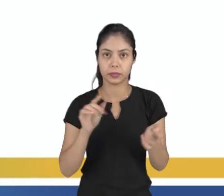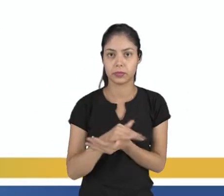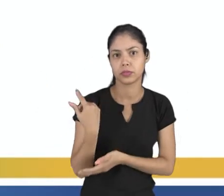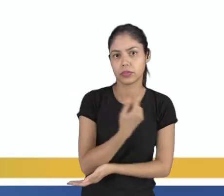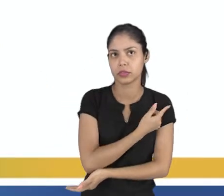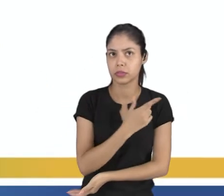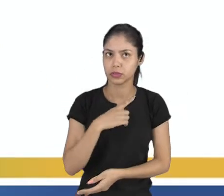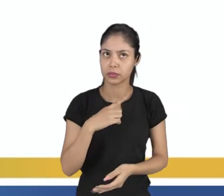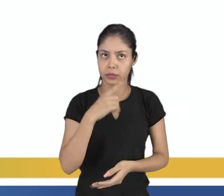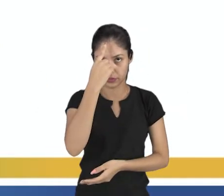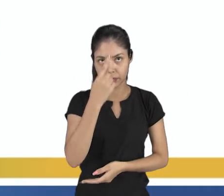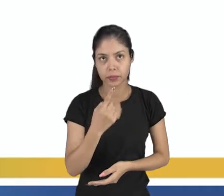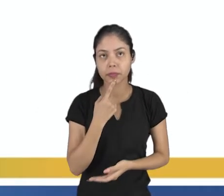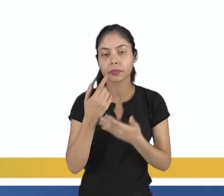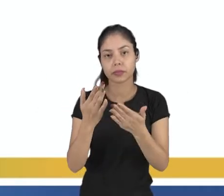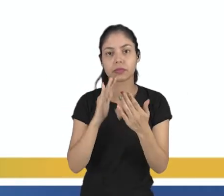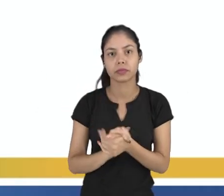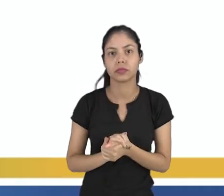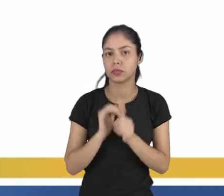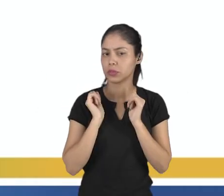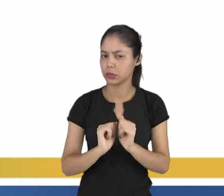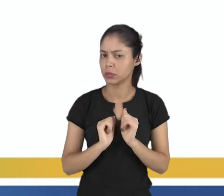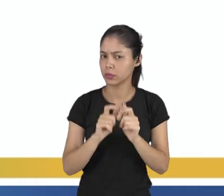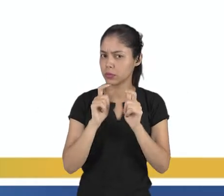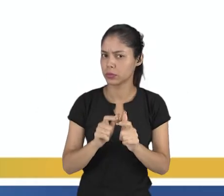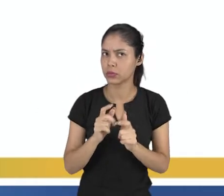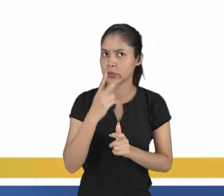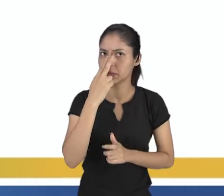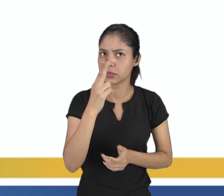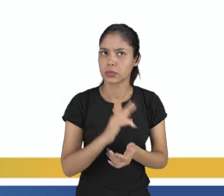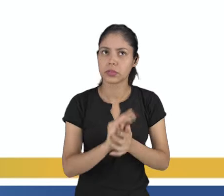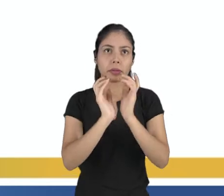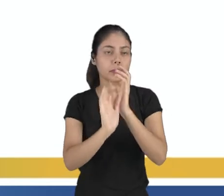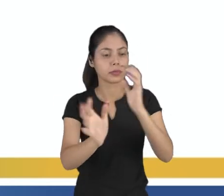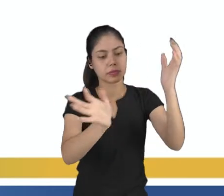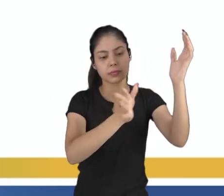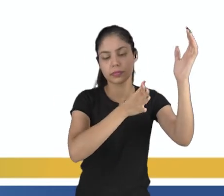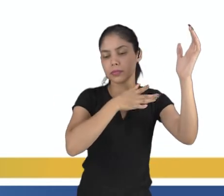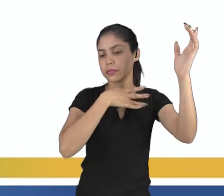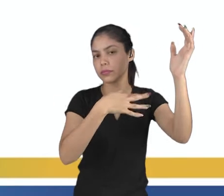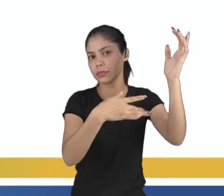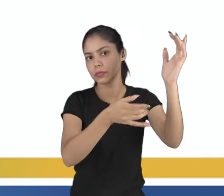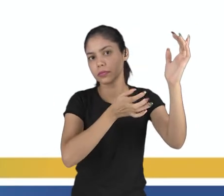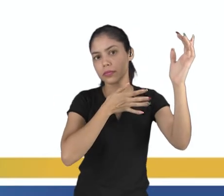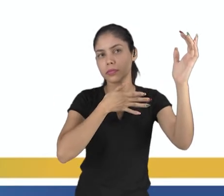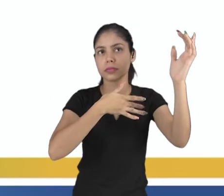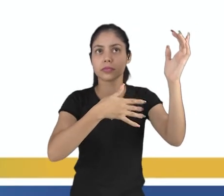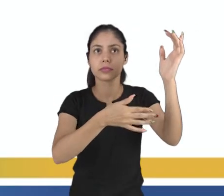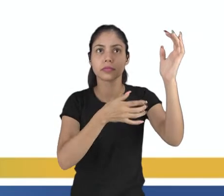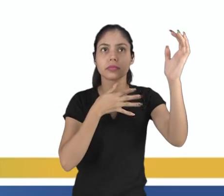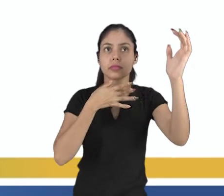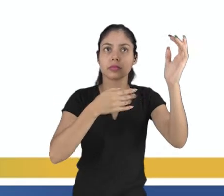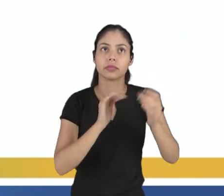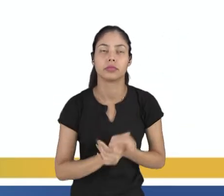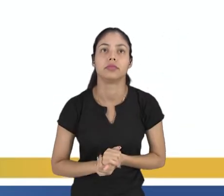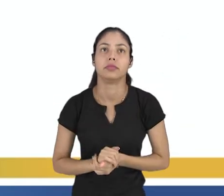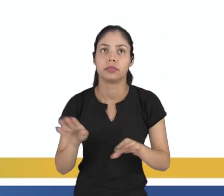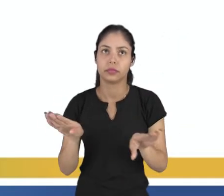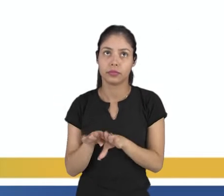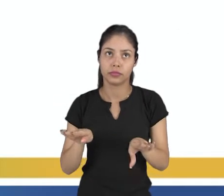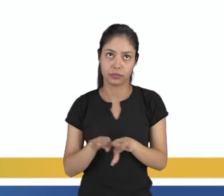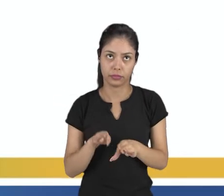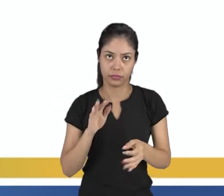estamos vendo uma imagem dessas, onde aparece uma harpa e é uma pintura egípcia. A música na